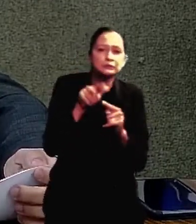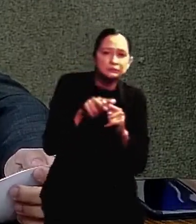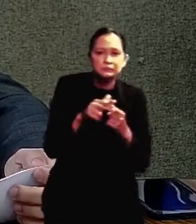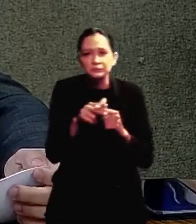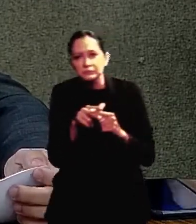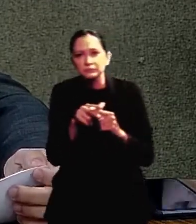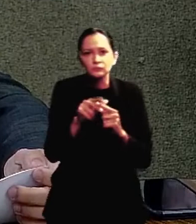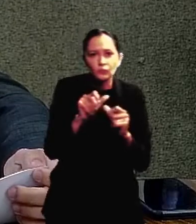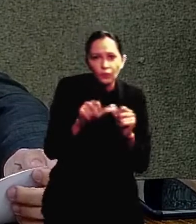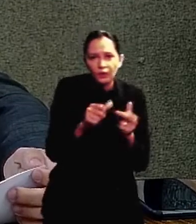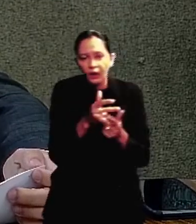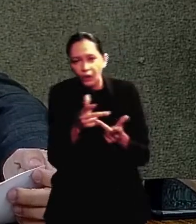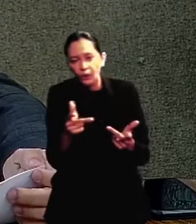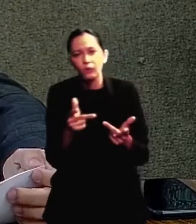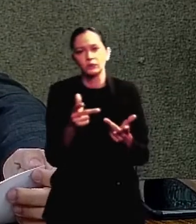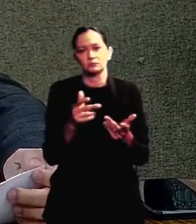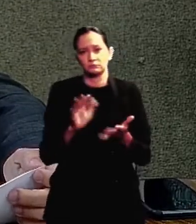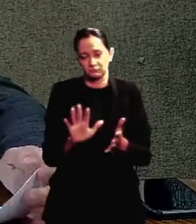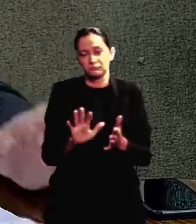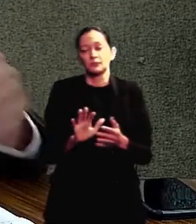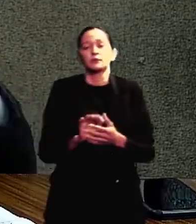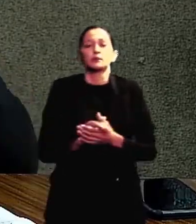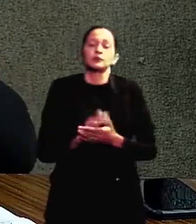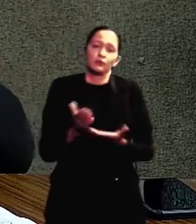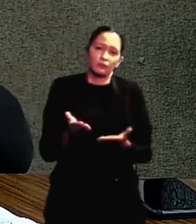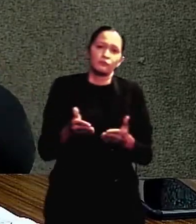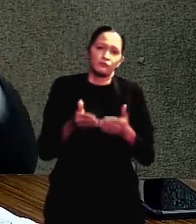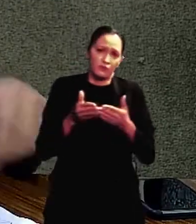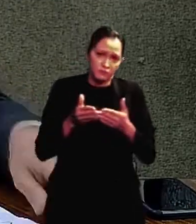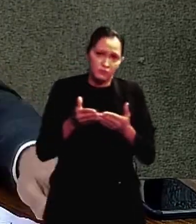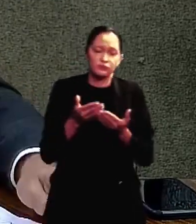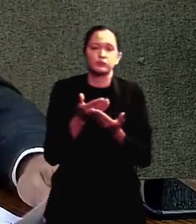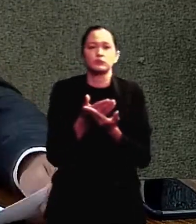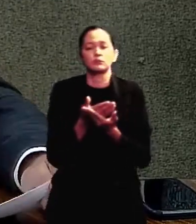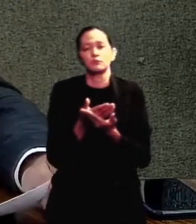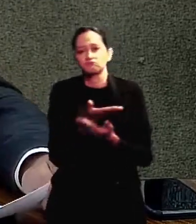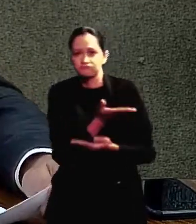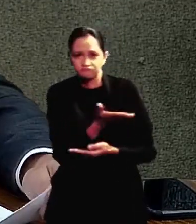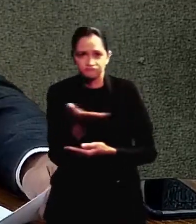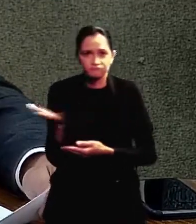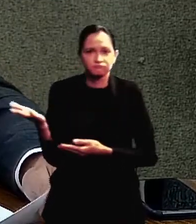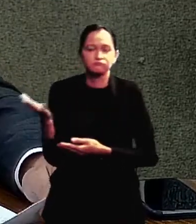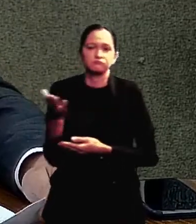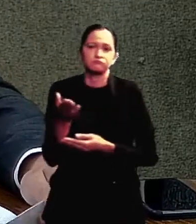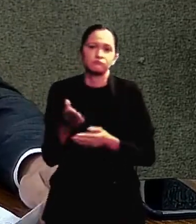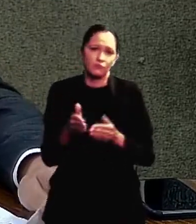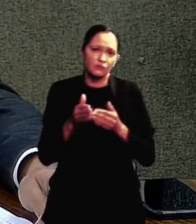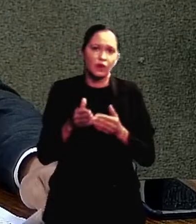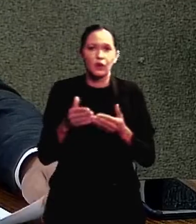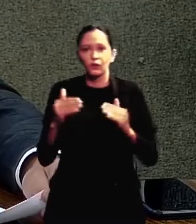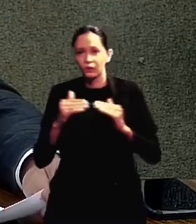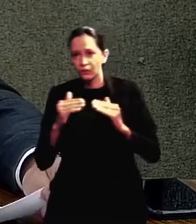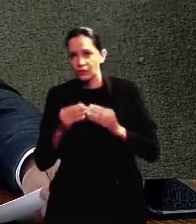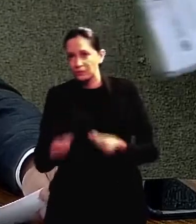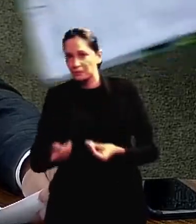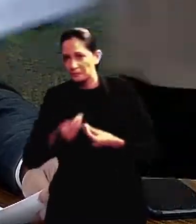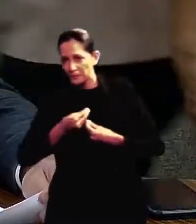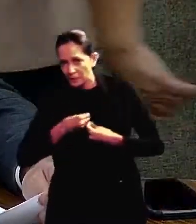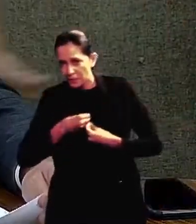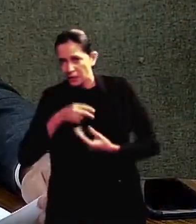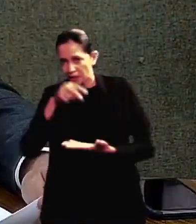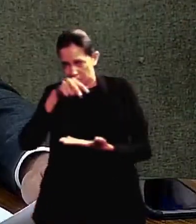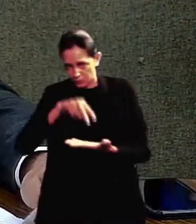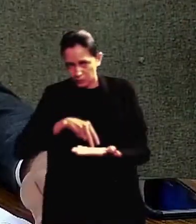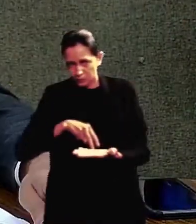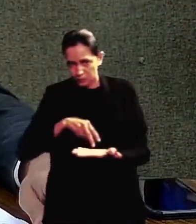dê legalidade ao mesmo. Portanto, solicito um novo pedido de vistas do